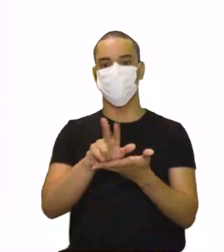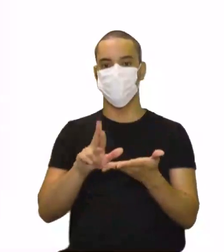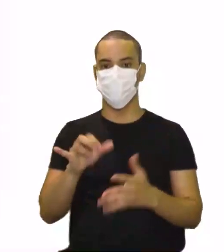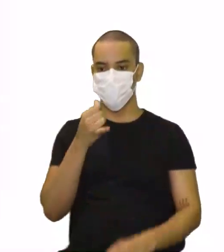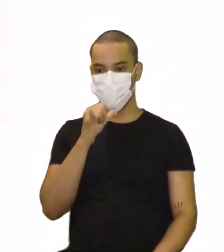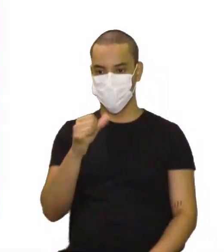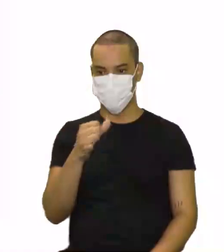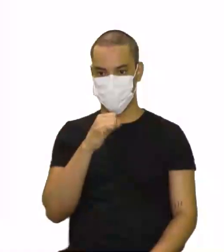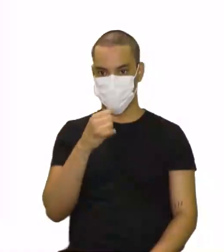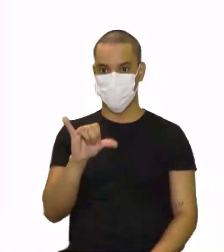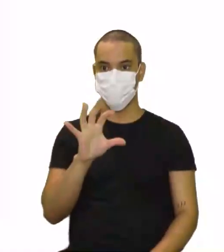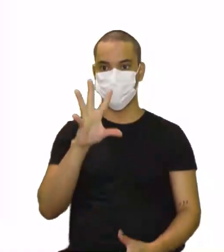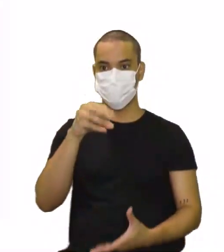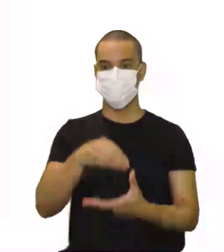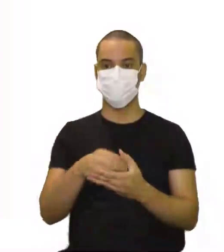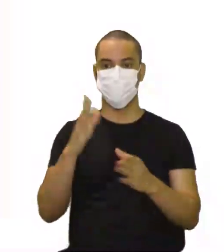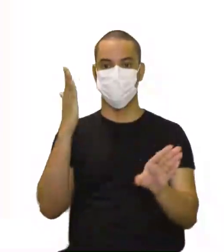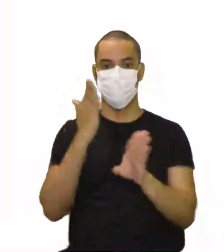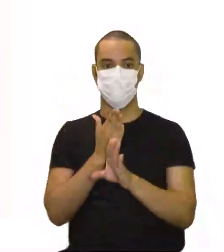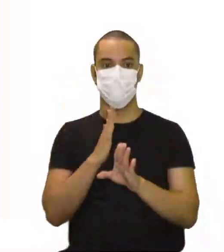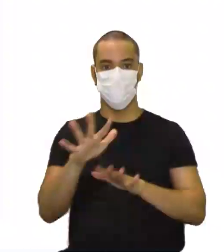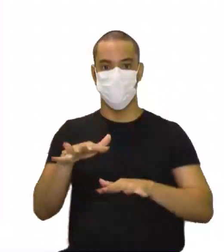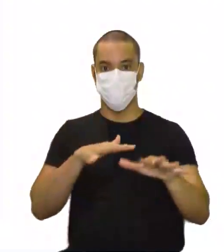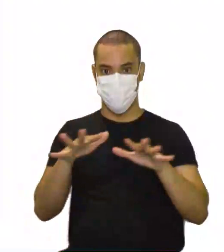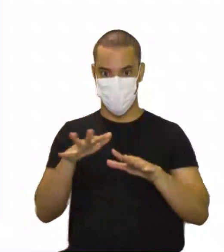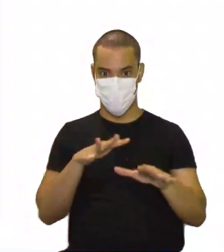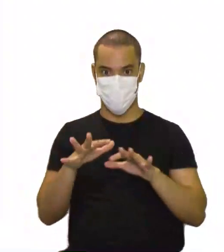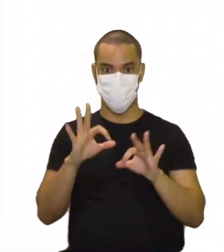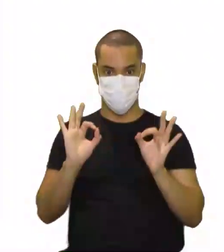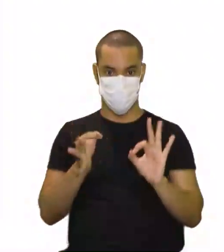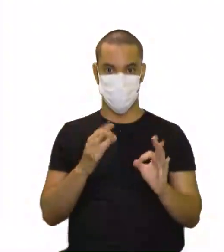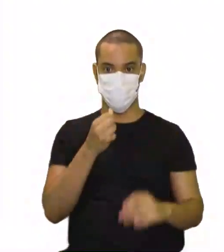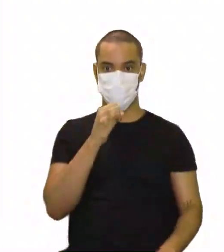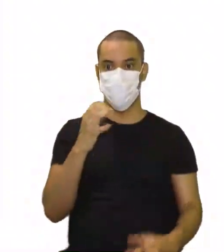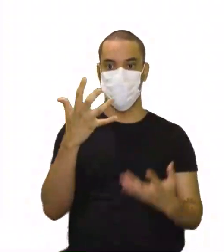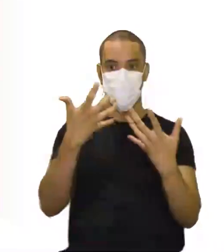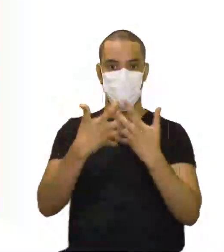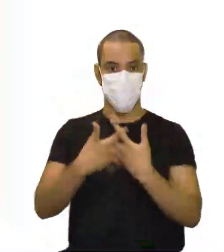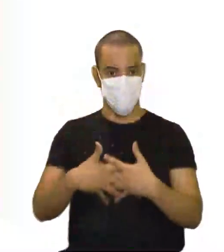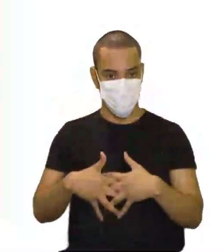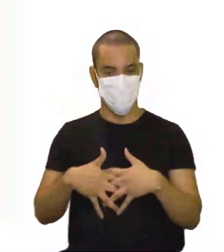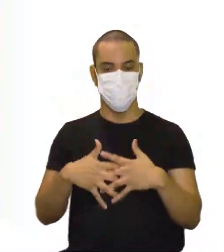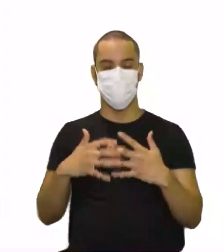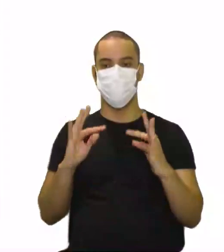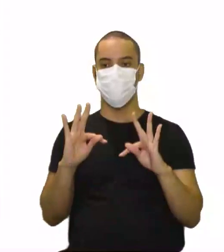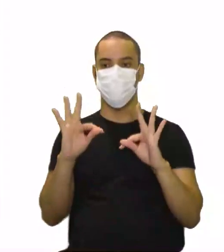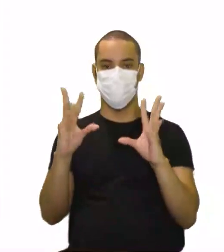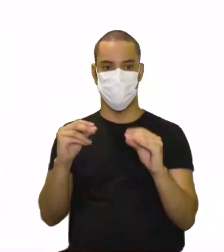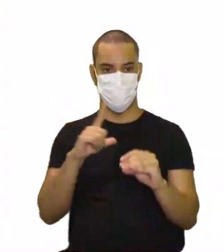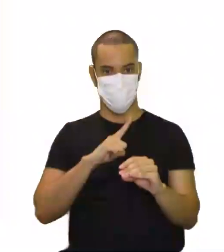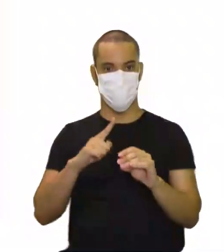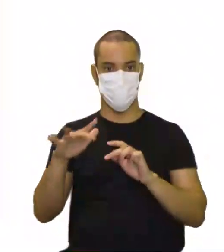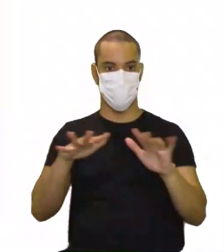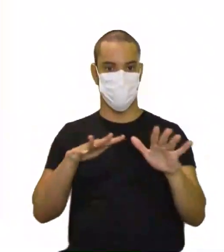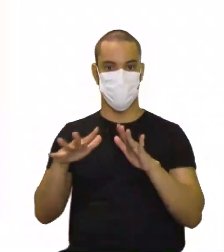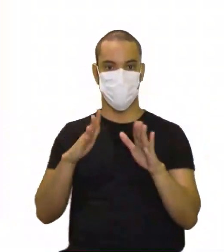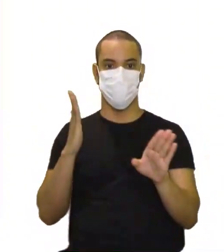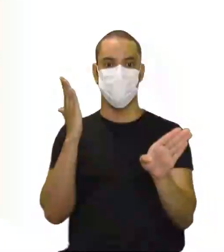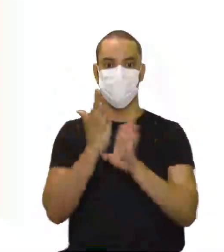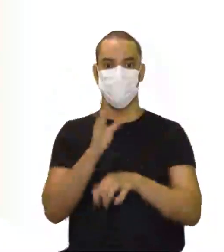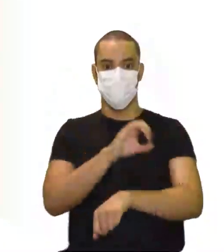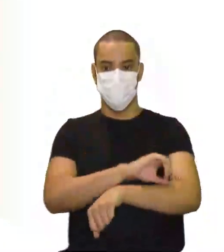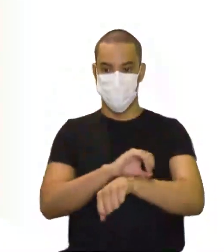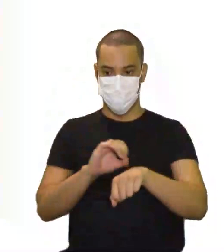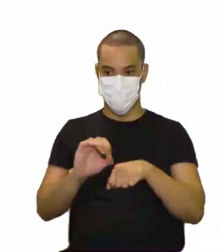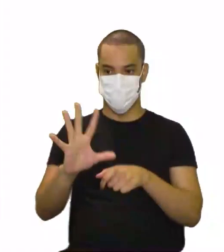energia elétrica em função do movimento, certo? Energia mecânica, tudo que tem movimento é energia mecânica. De condutores